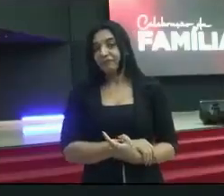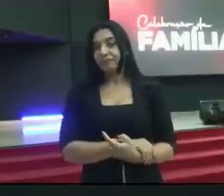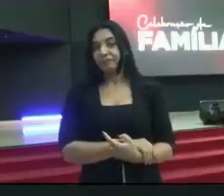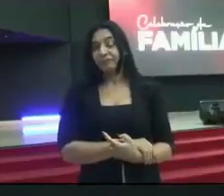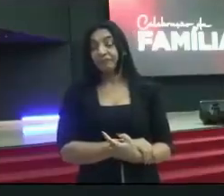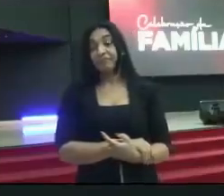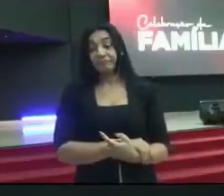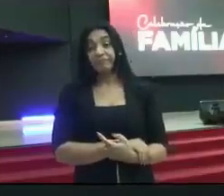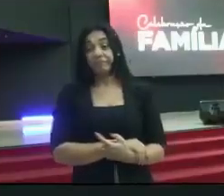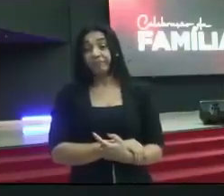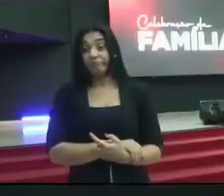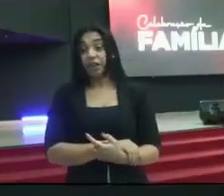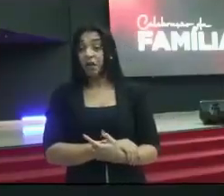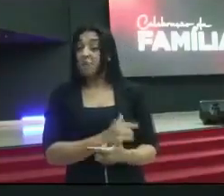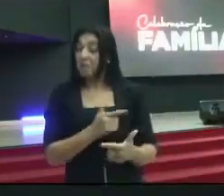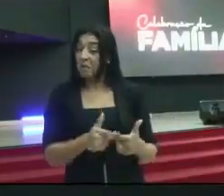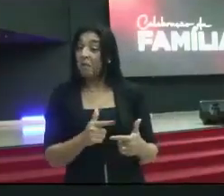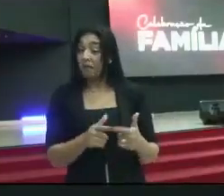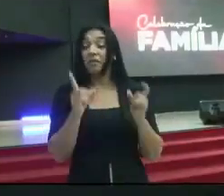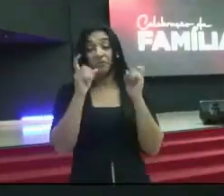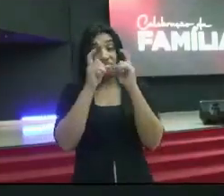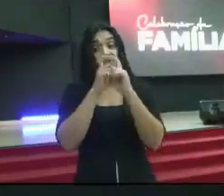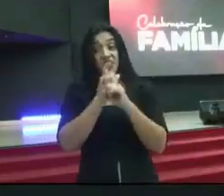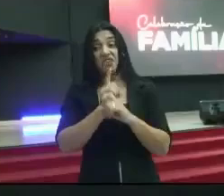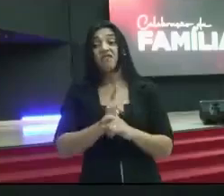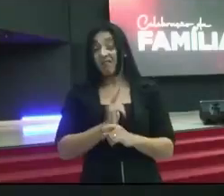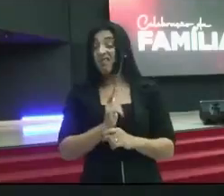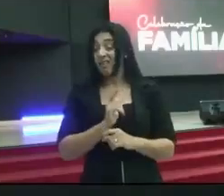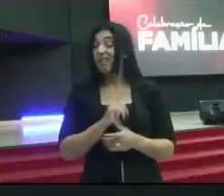por situações difíceis na vida.